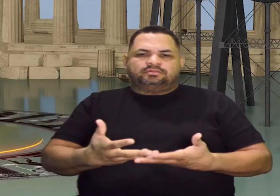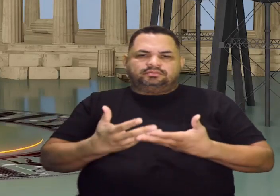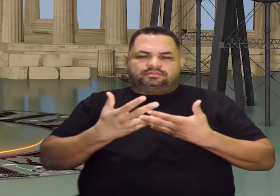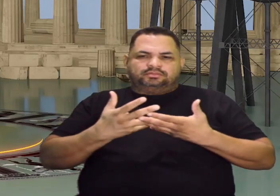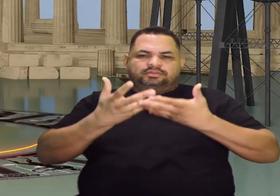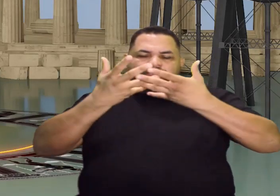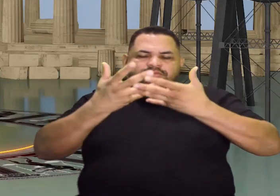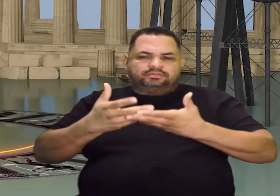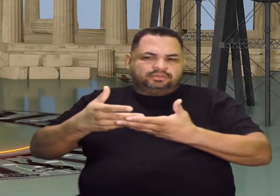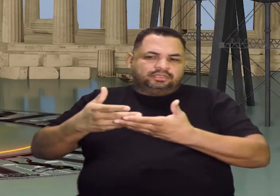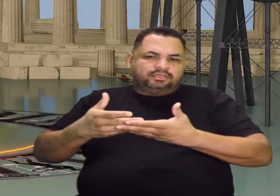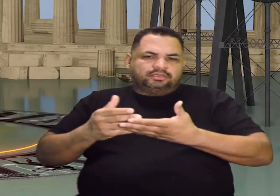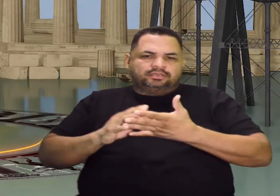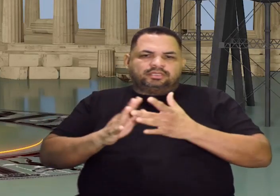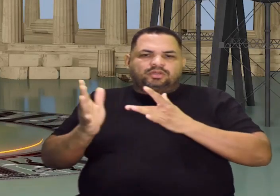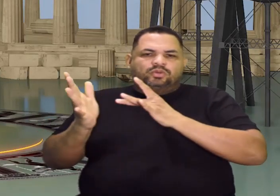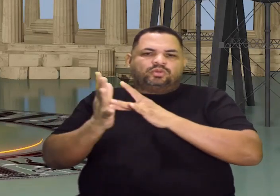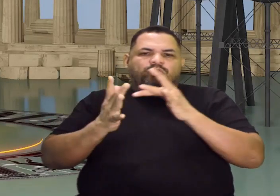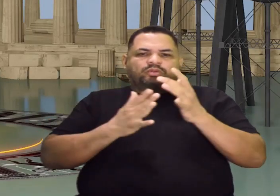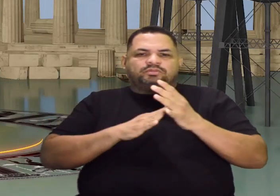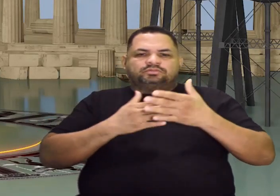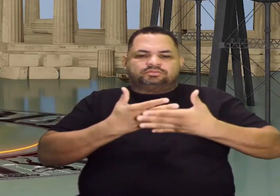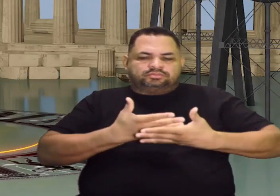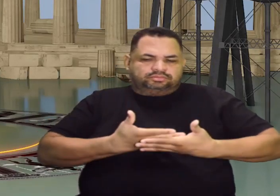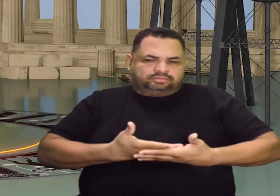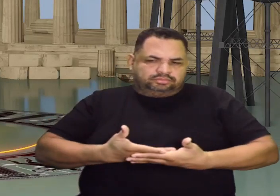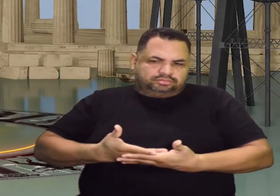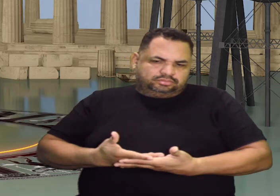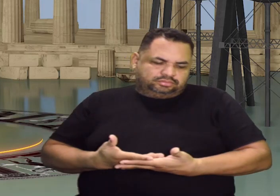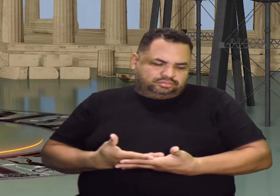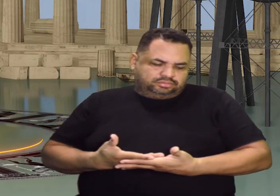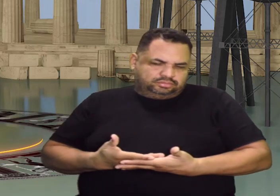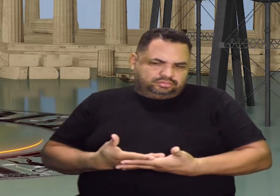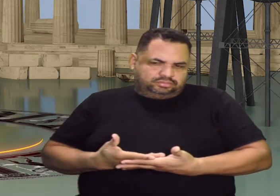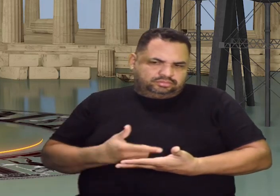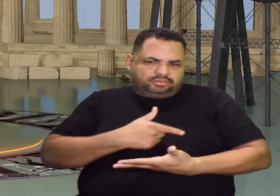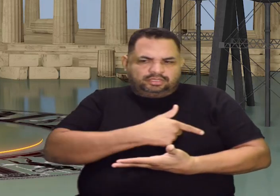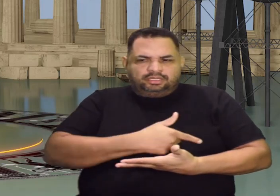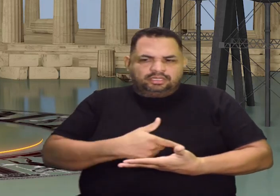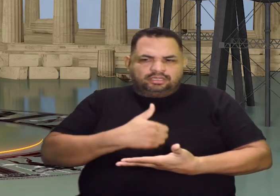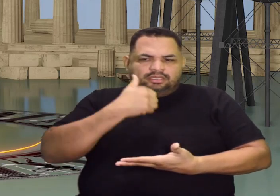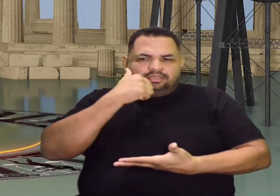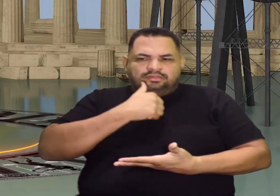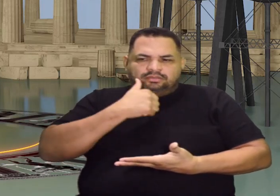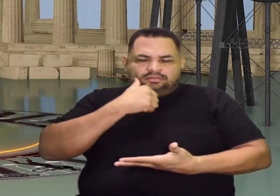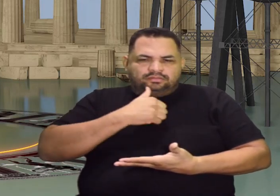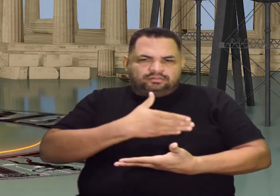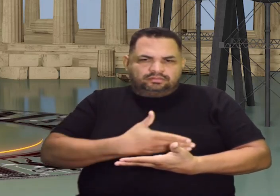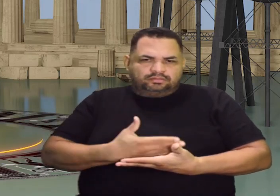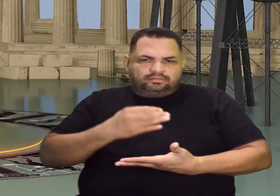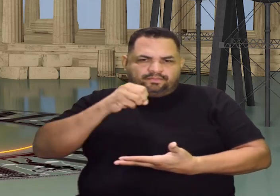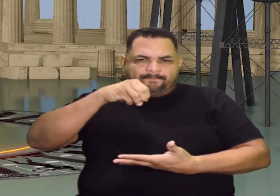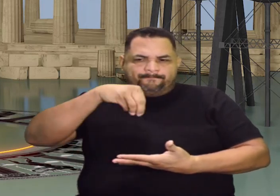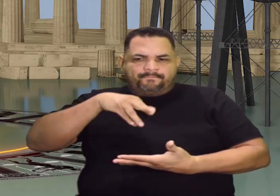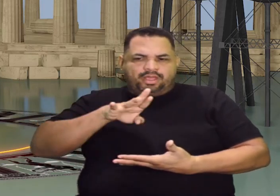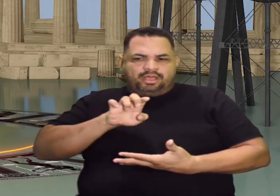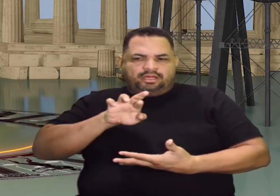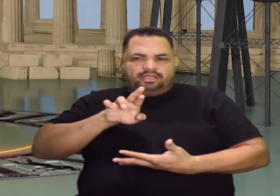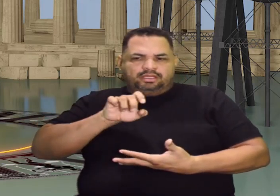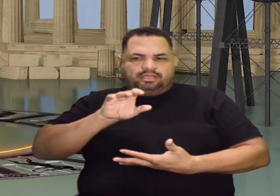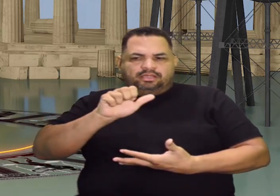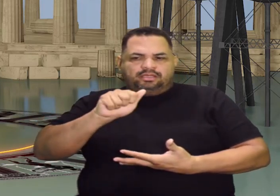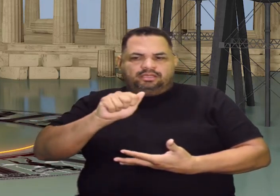na cruz, que é Jesus, coloca no colo e senta por um instante lá. Ela segura. Por alguns momentos, segundo a